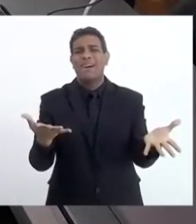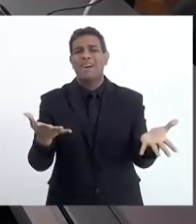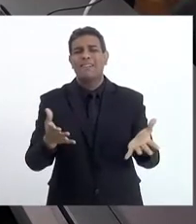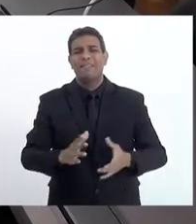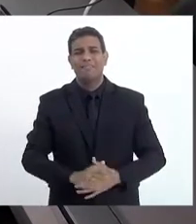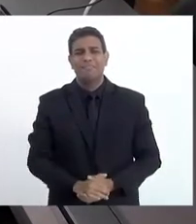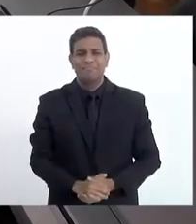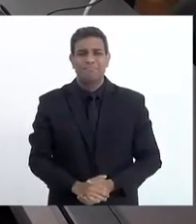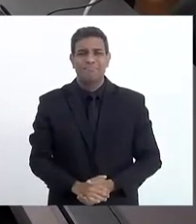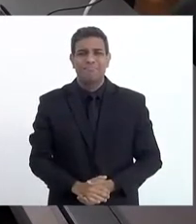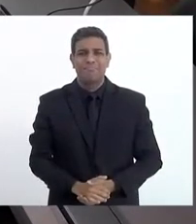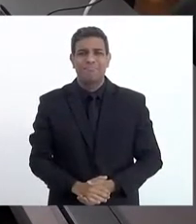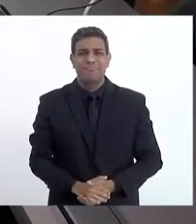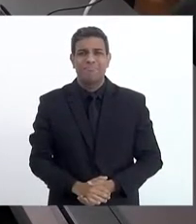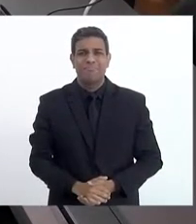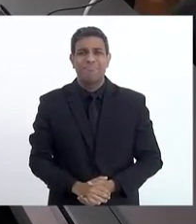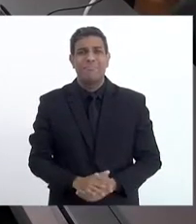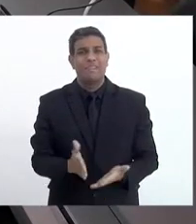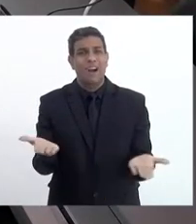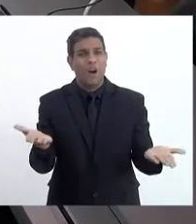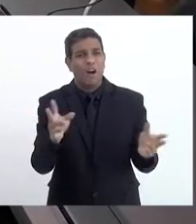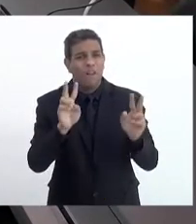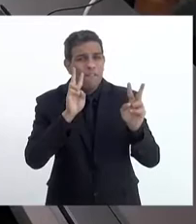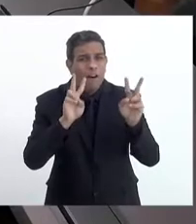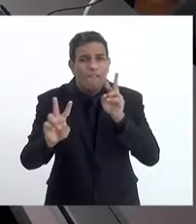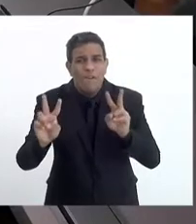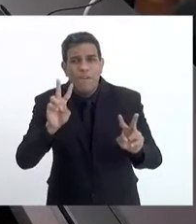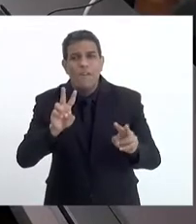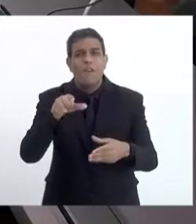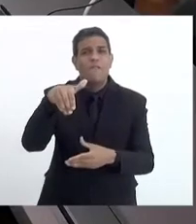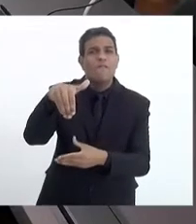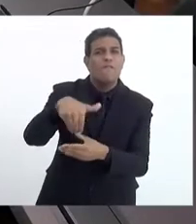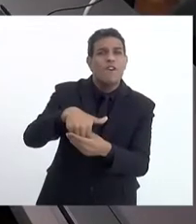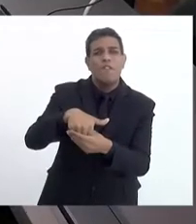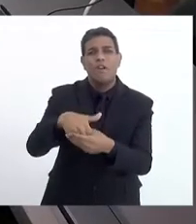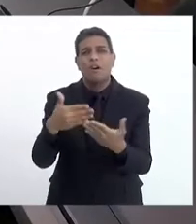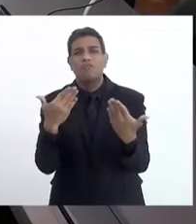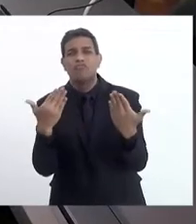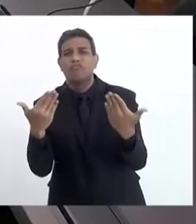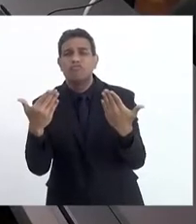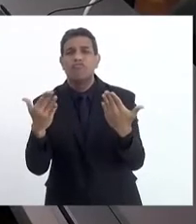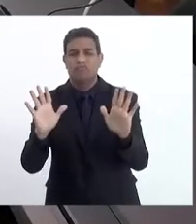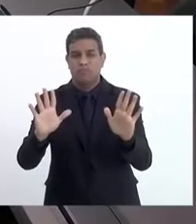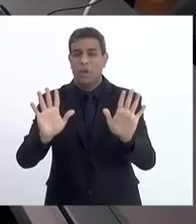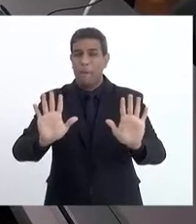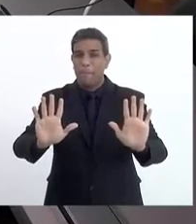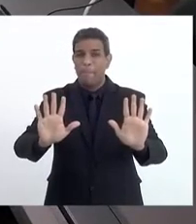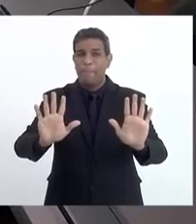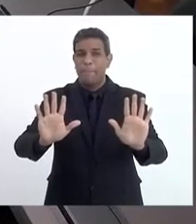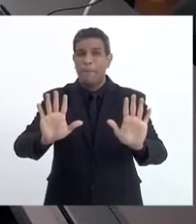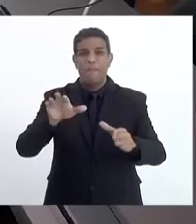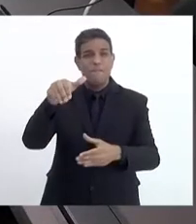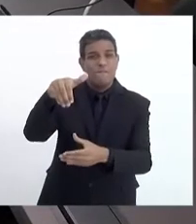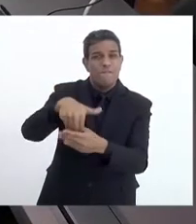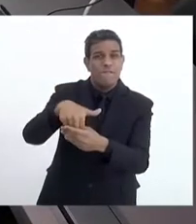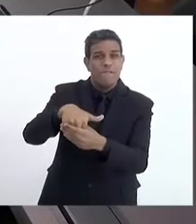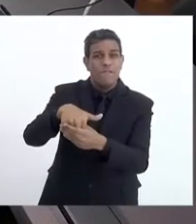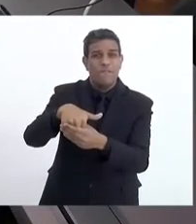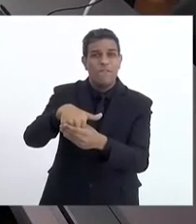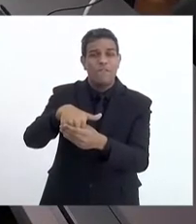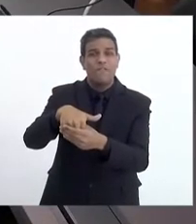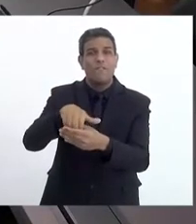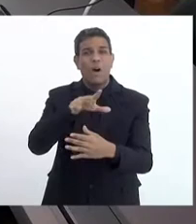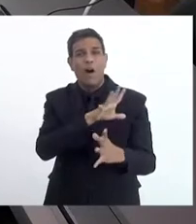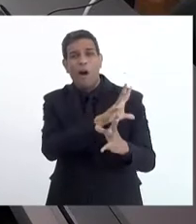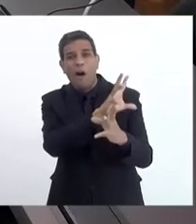Ok. Então muda o voto. Quem é o relator? É do Chico. Eu trago o voto, então vamos votar. Eu vou acompanhar o